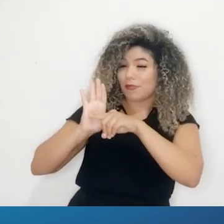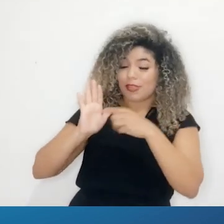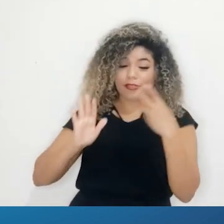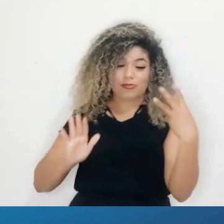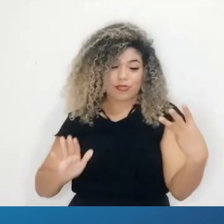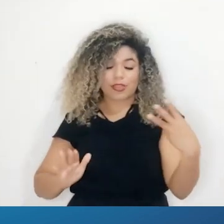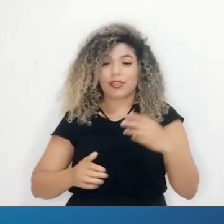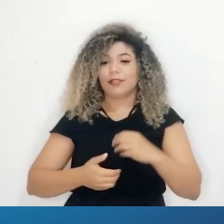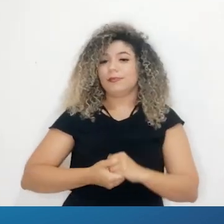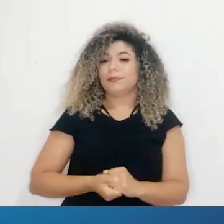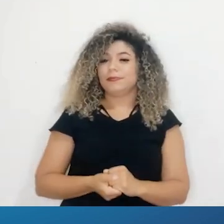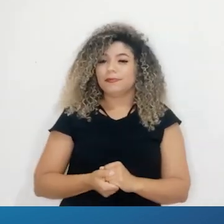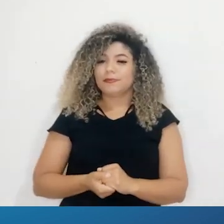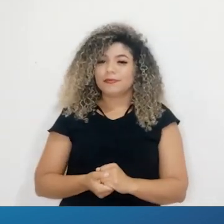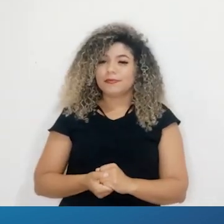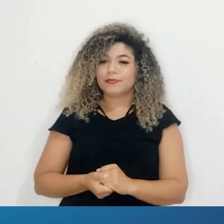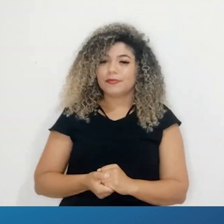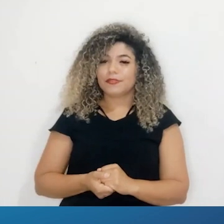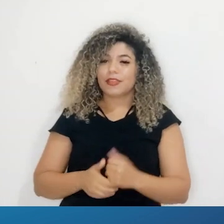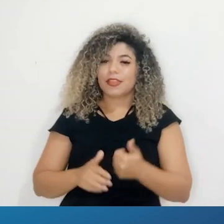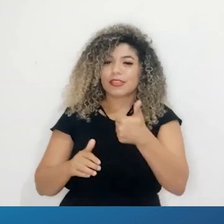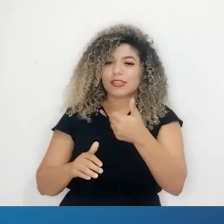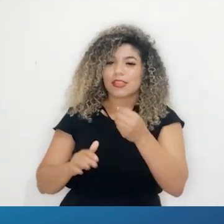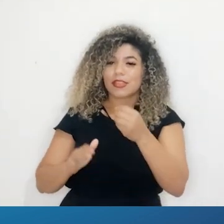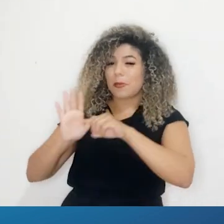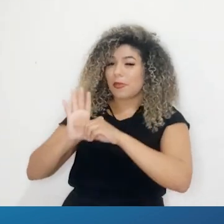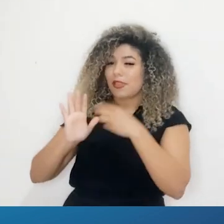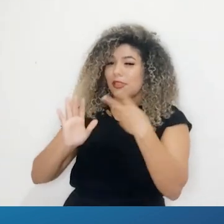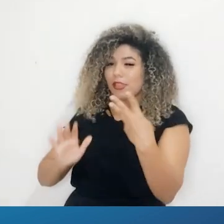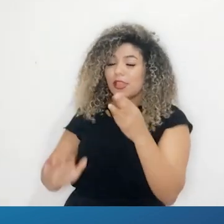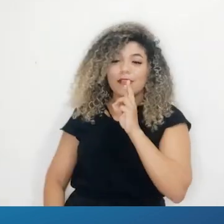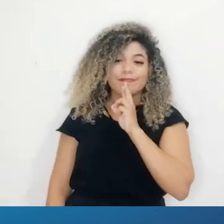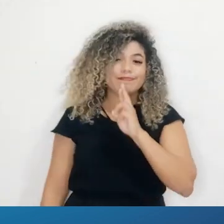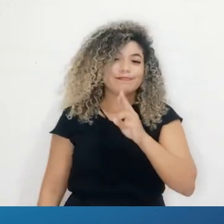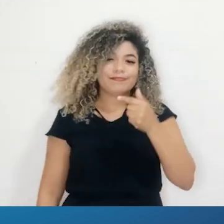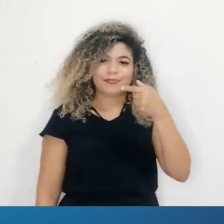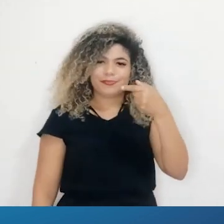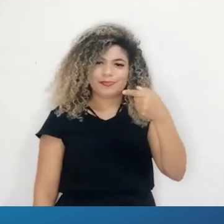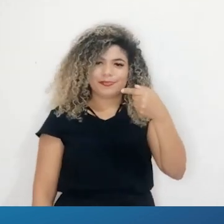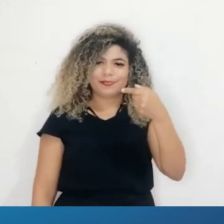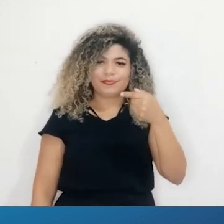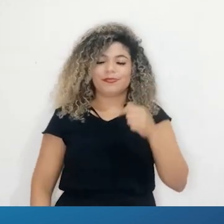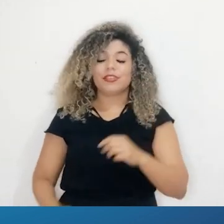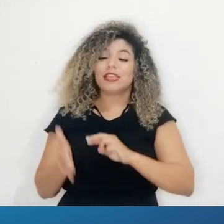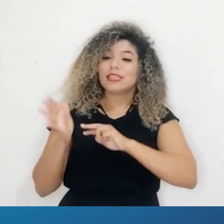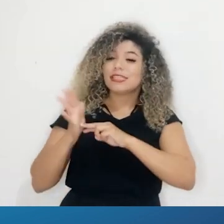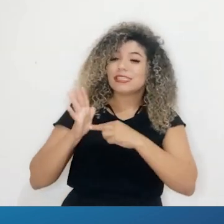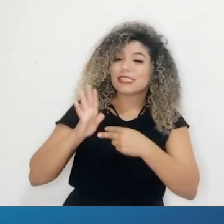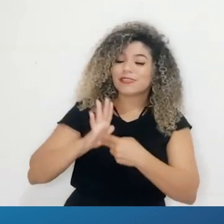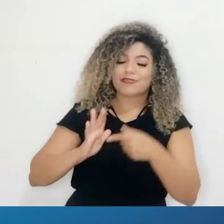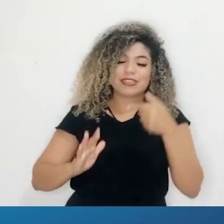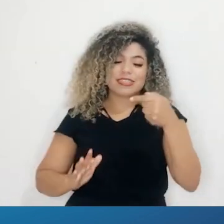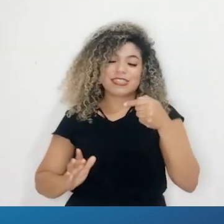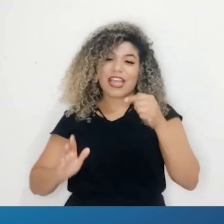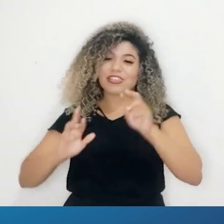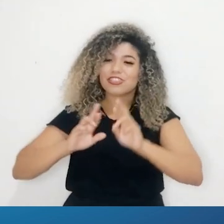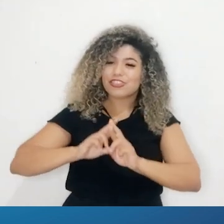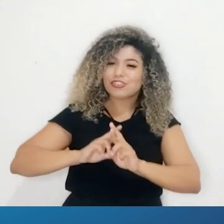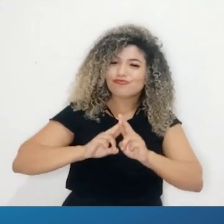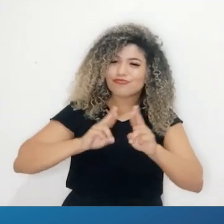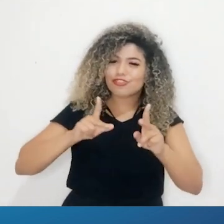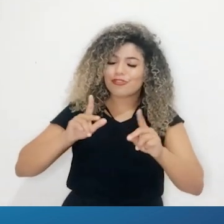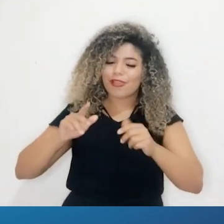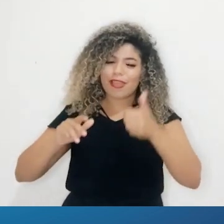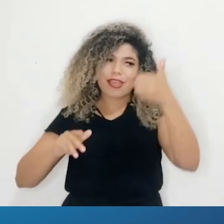- 3 10 - 3 = 7 então sete seria a